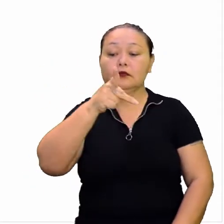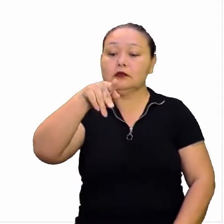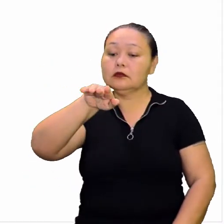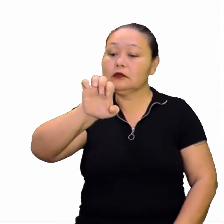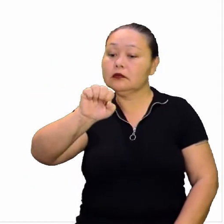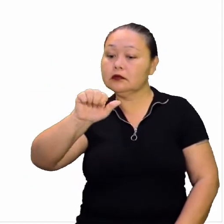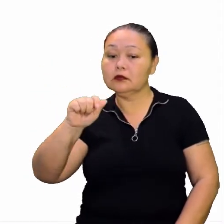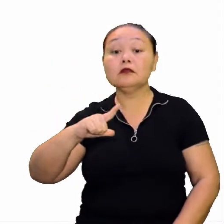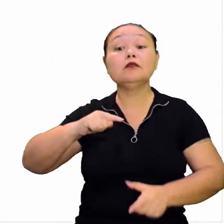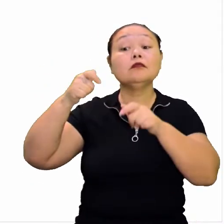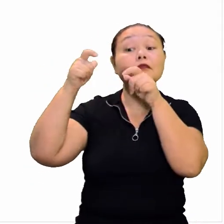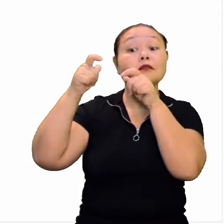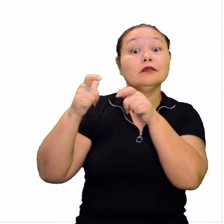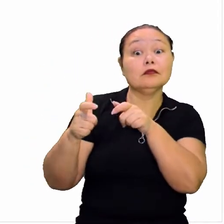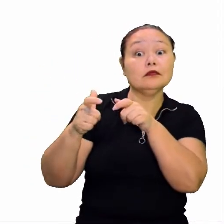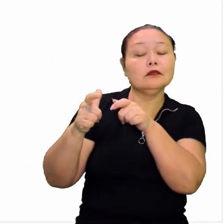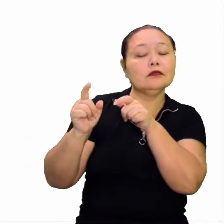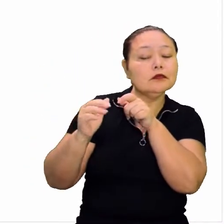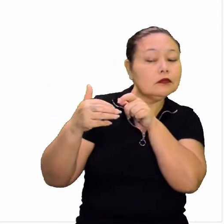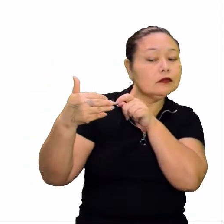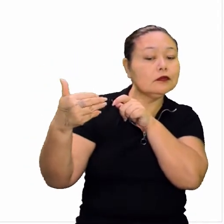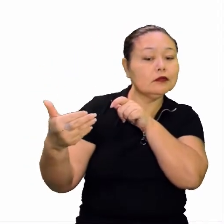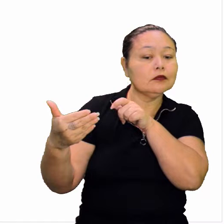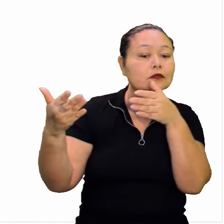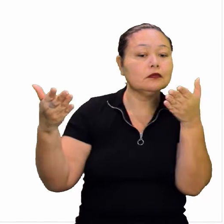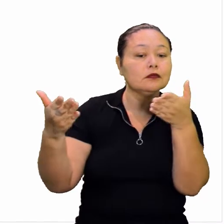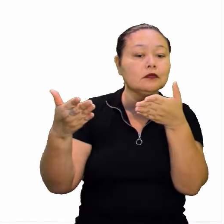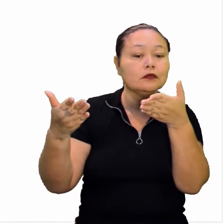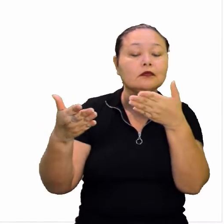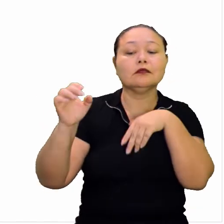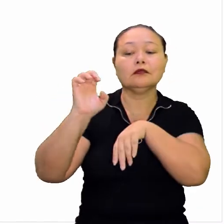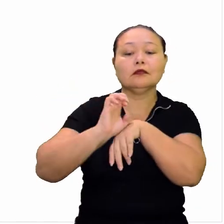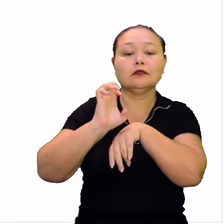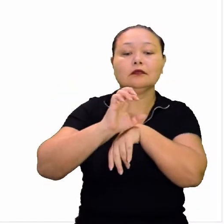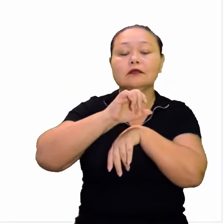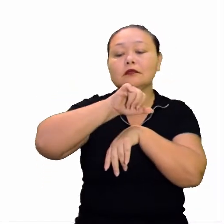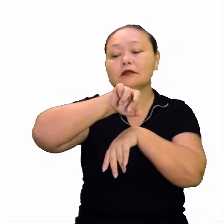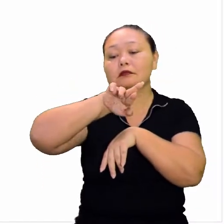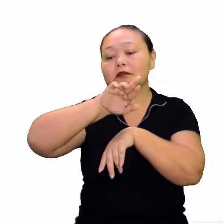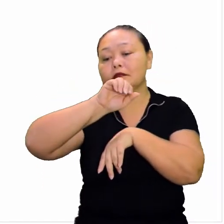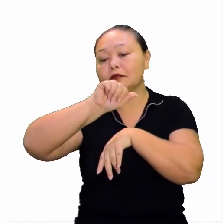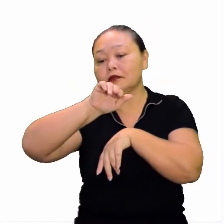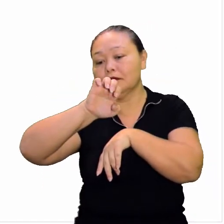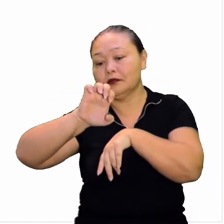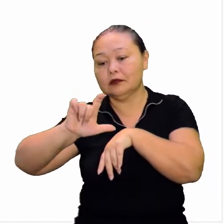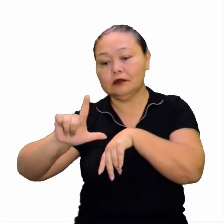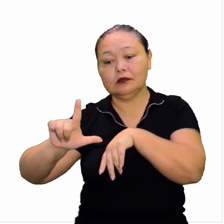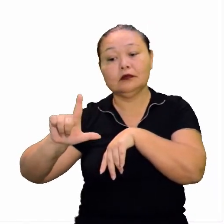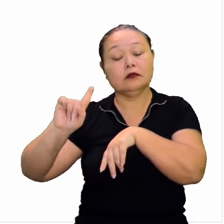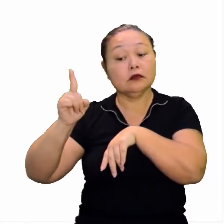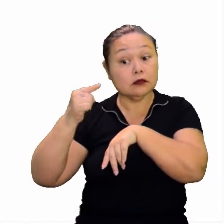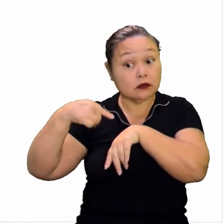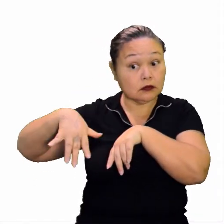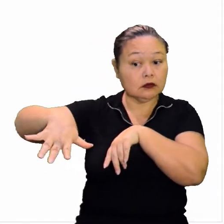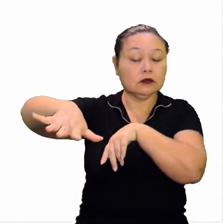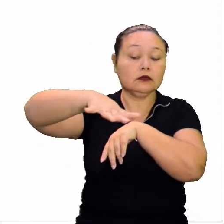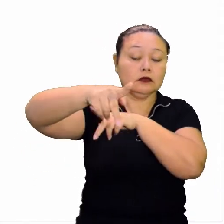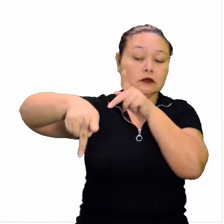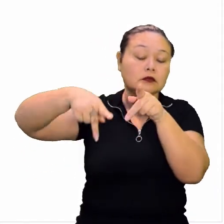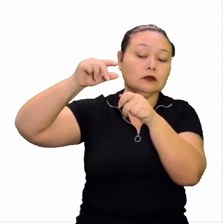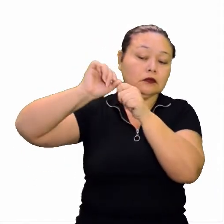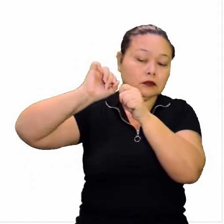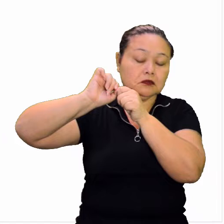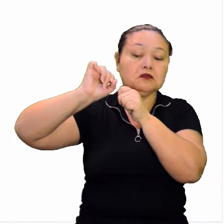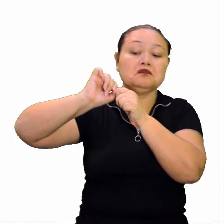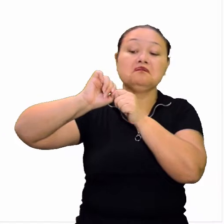eles estavam situados. Ali, onde é hoje o Estado de Israel. Então, aquele povo tem uma cultura e uma história